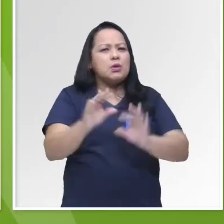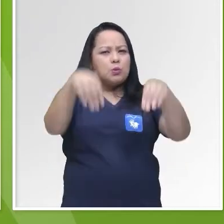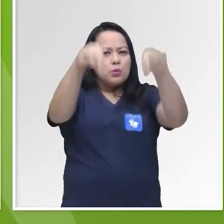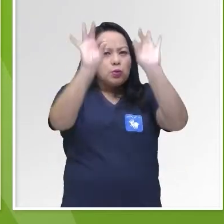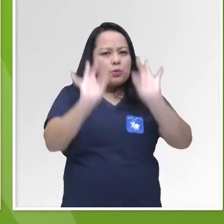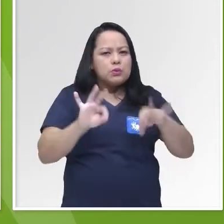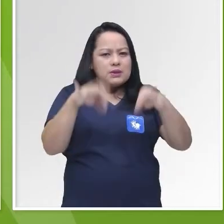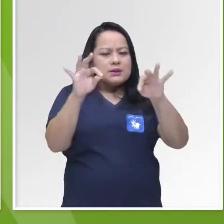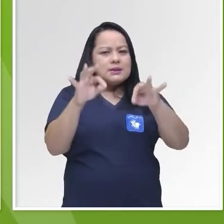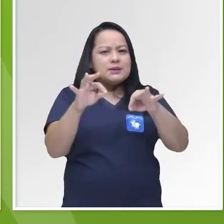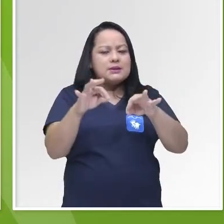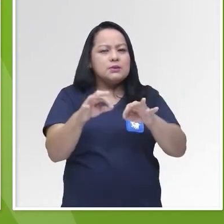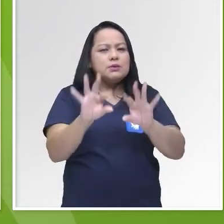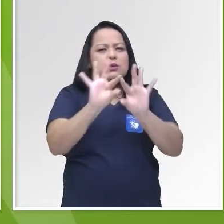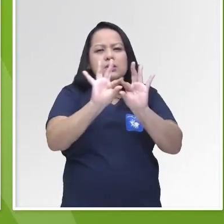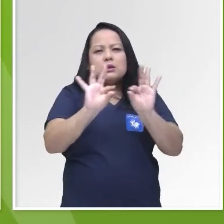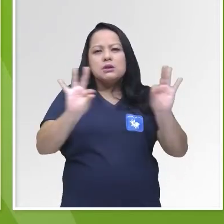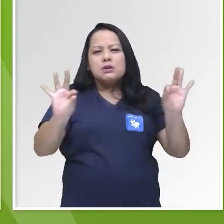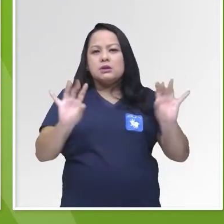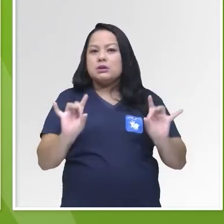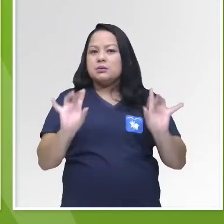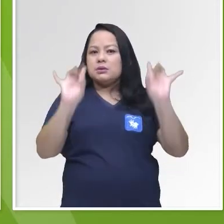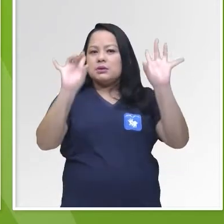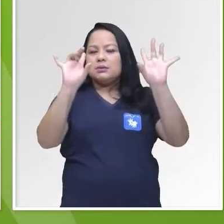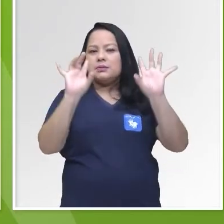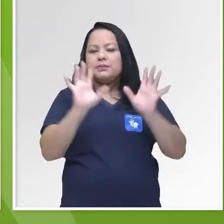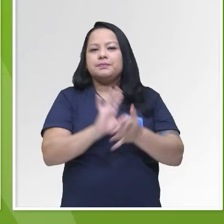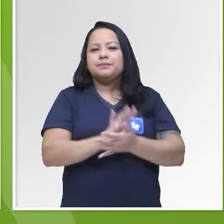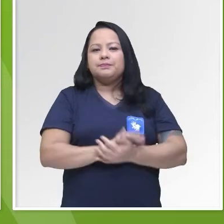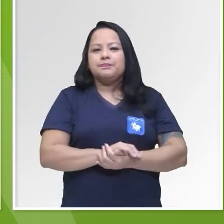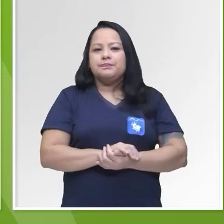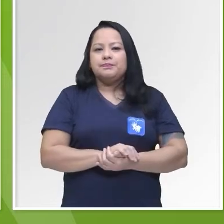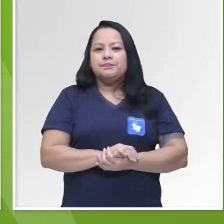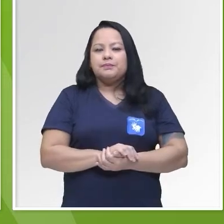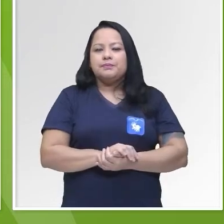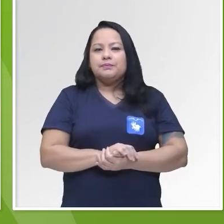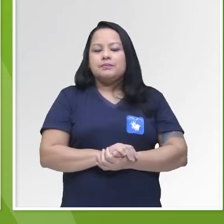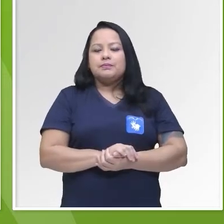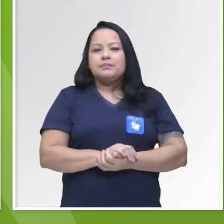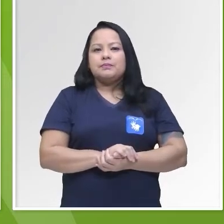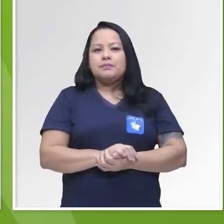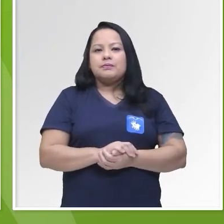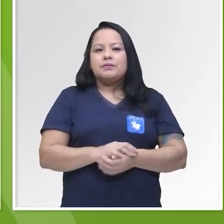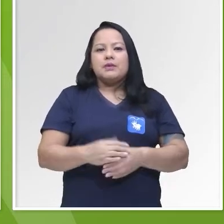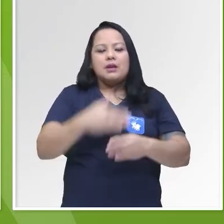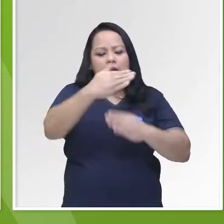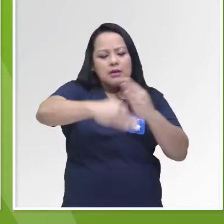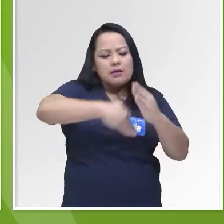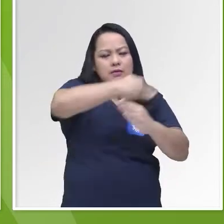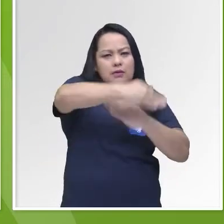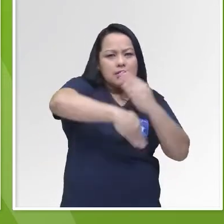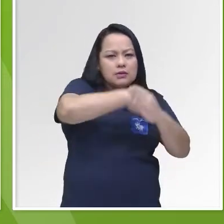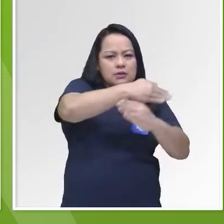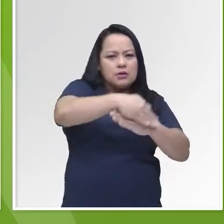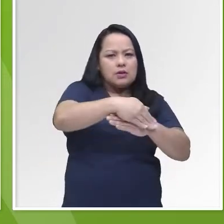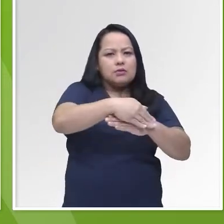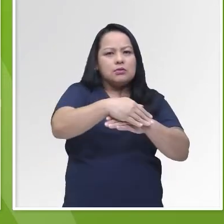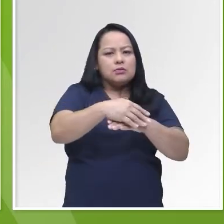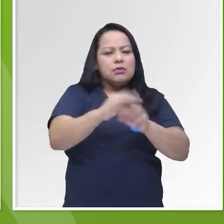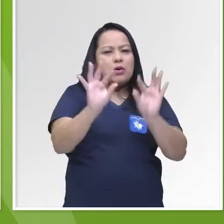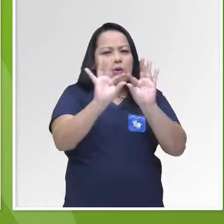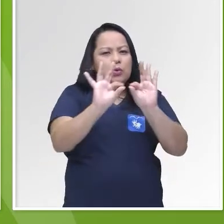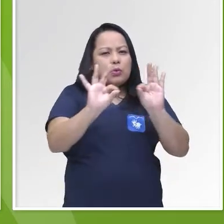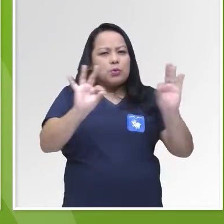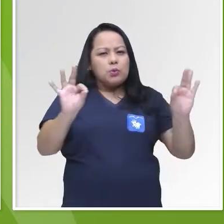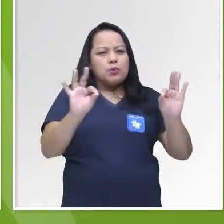de seda, tá? De linhos, desculpa, de linhos. Eles pegavam, enfaixavam o corpo com fios